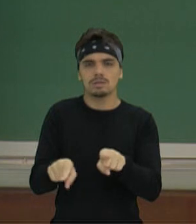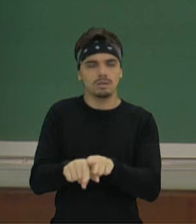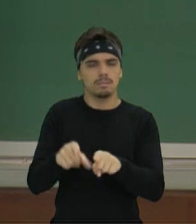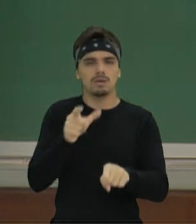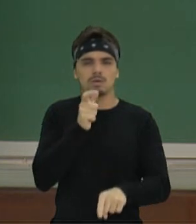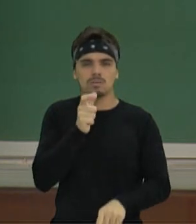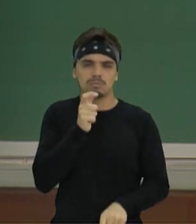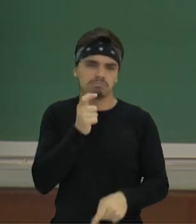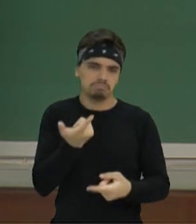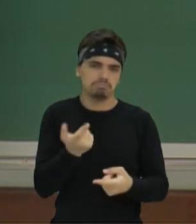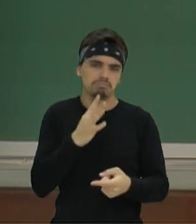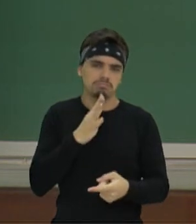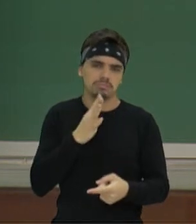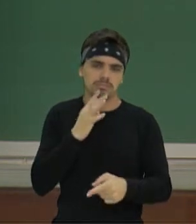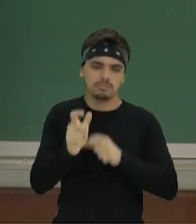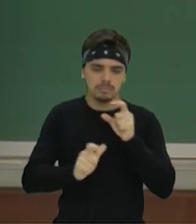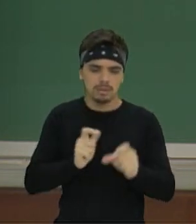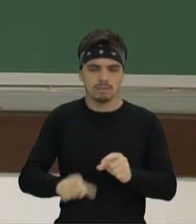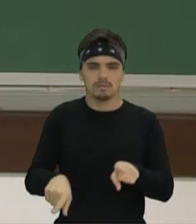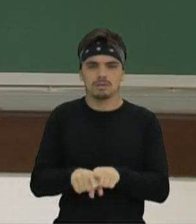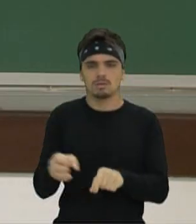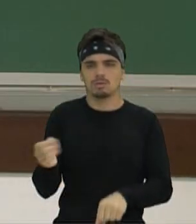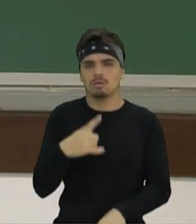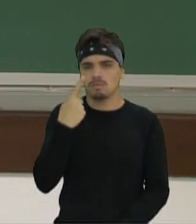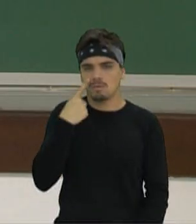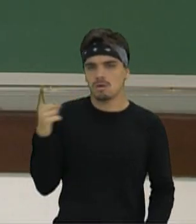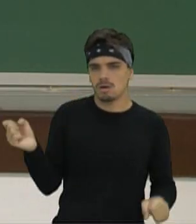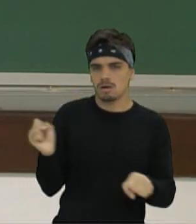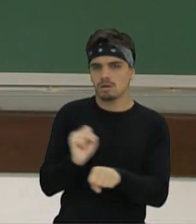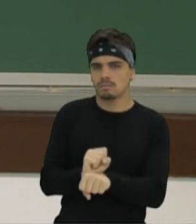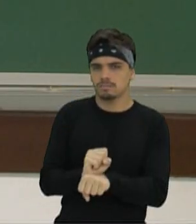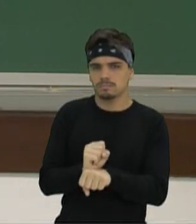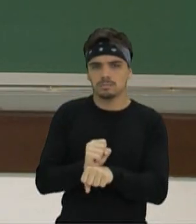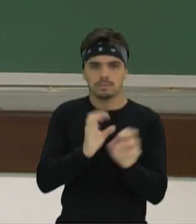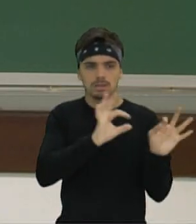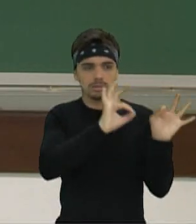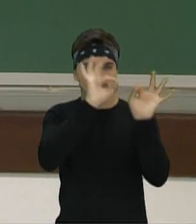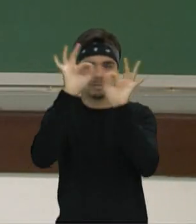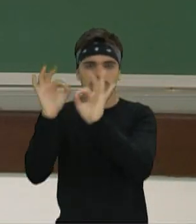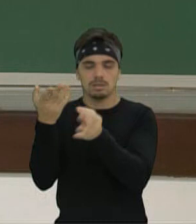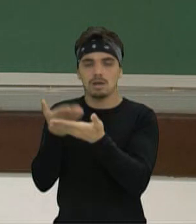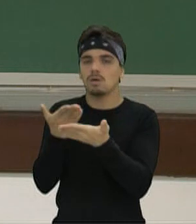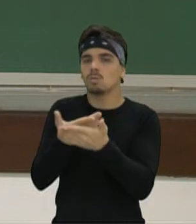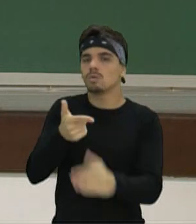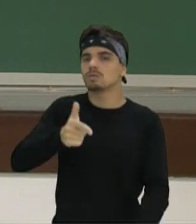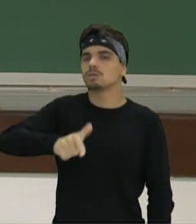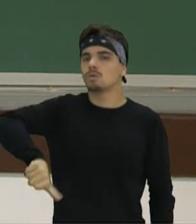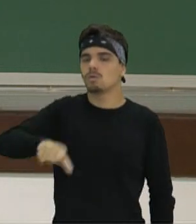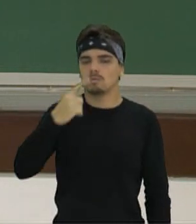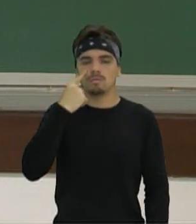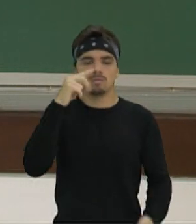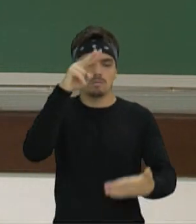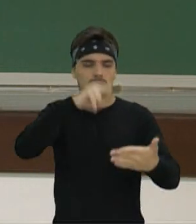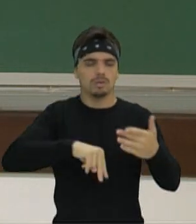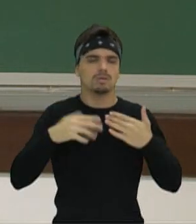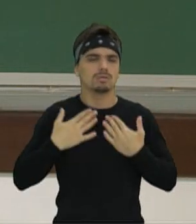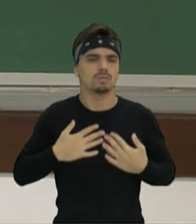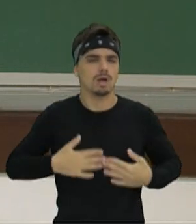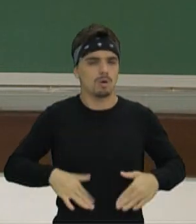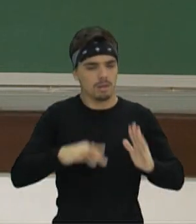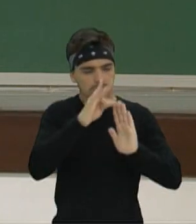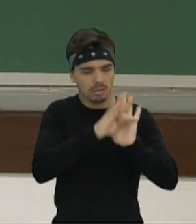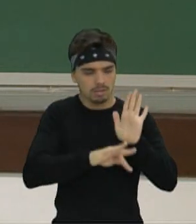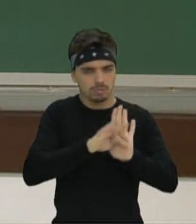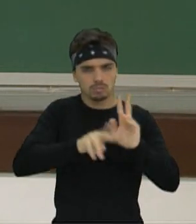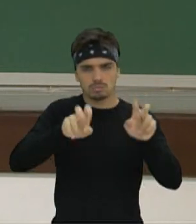palavras novas, pessoal. Tela roxa e eu paro por aqui. Assistam essa aula novamente, veja com calma o texto da